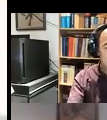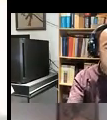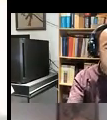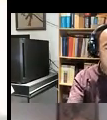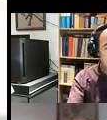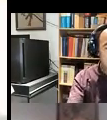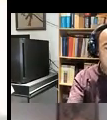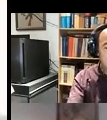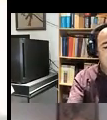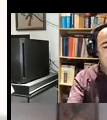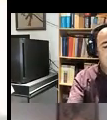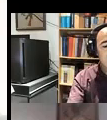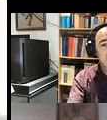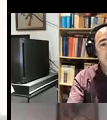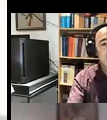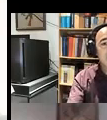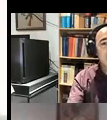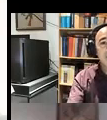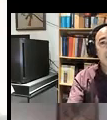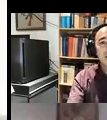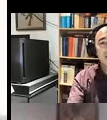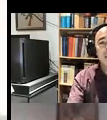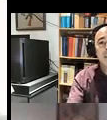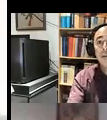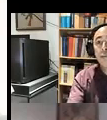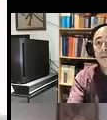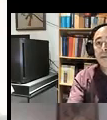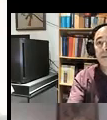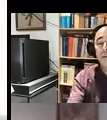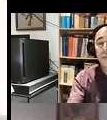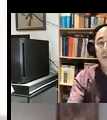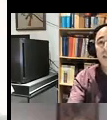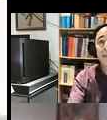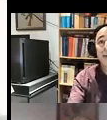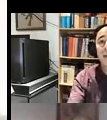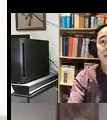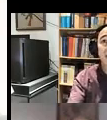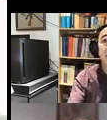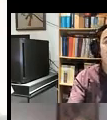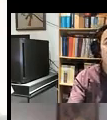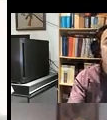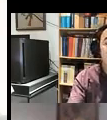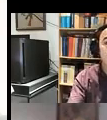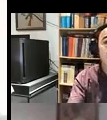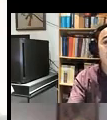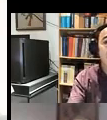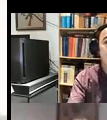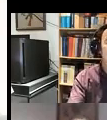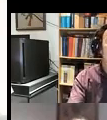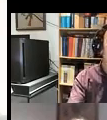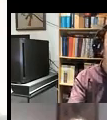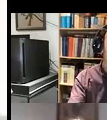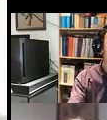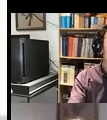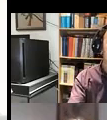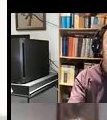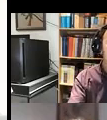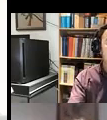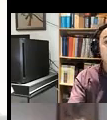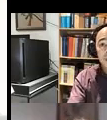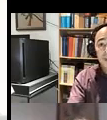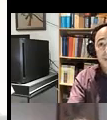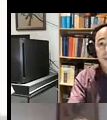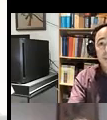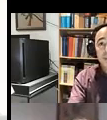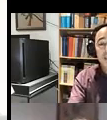é bom aqui temos informação sem limite a palavra síndrome de diz muito sobre tudo para quem trabalha e é regado por exemplo é o que acontece